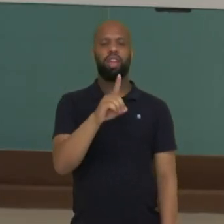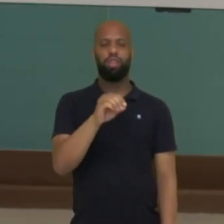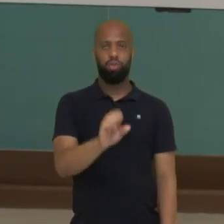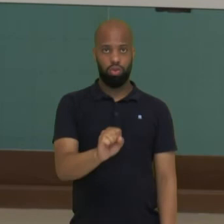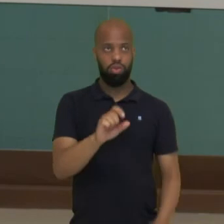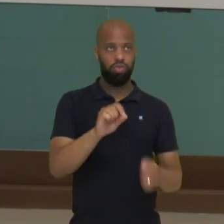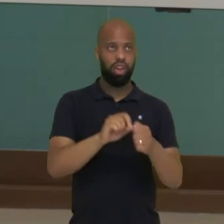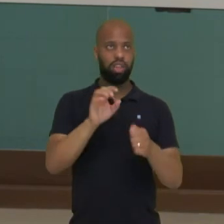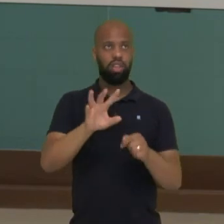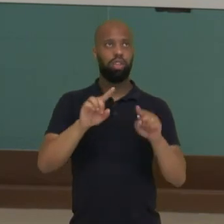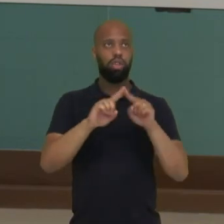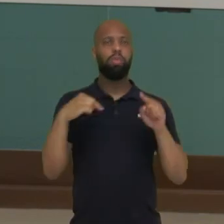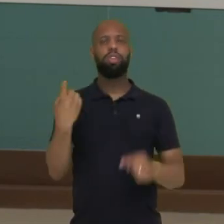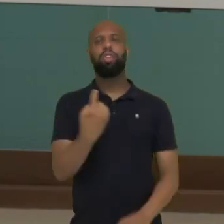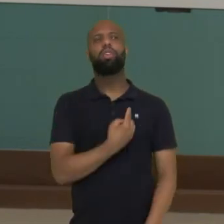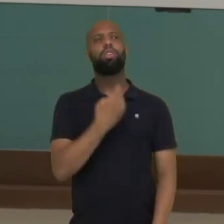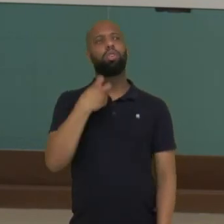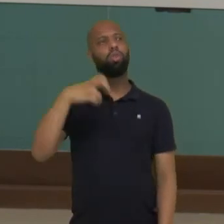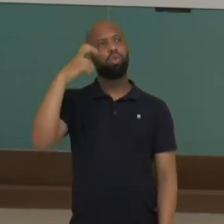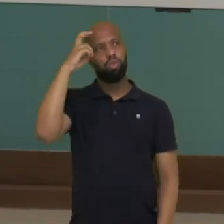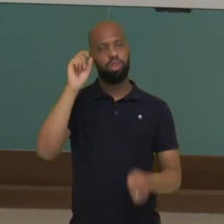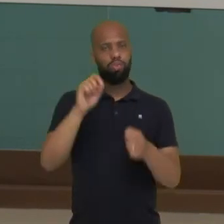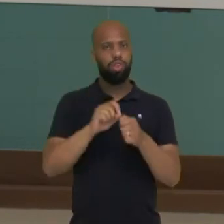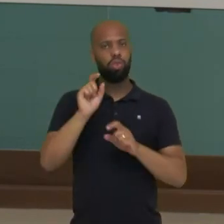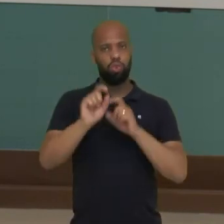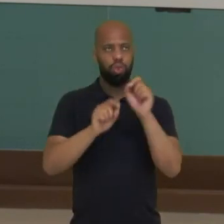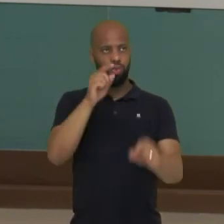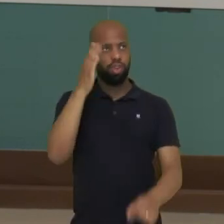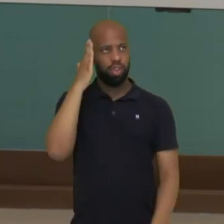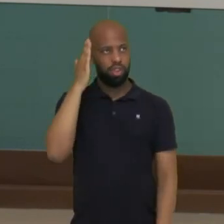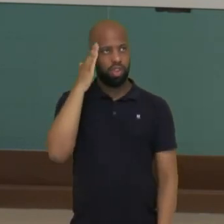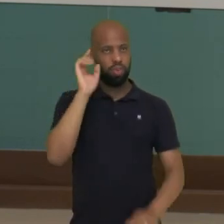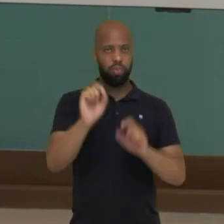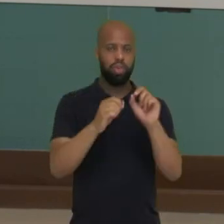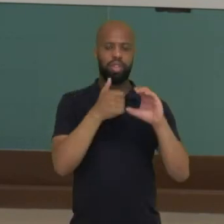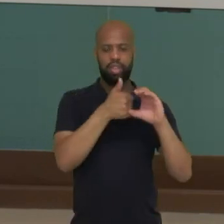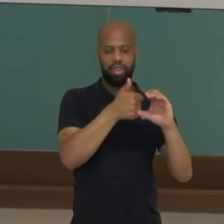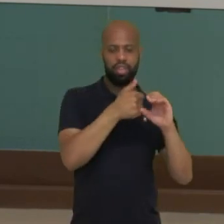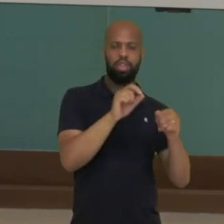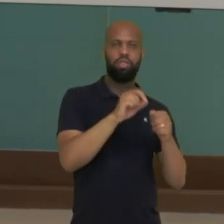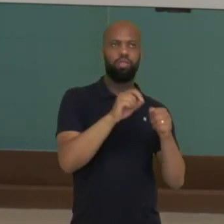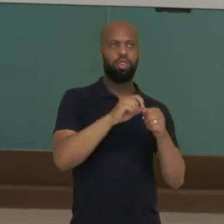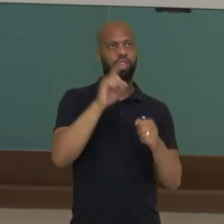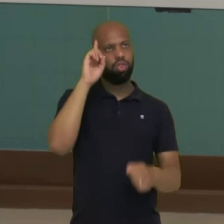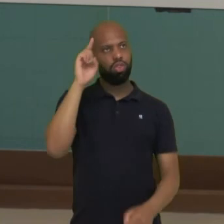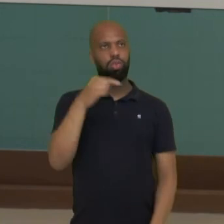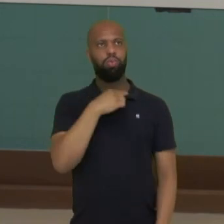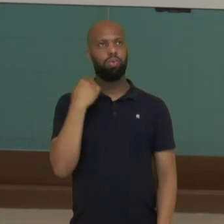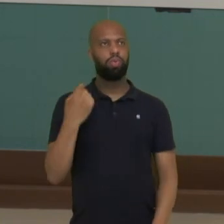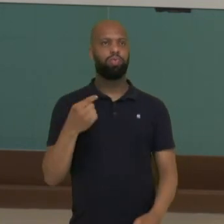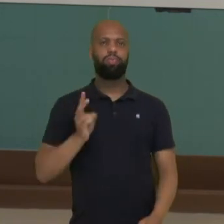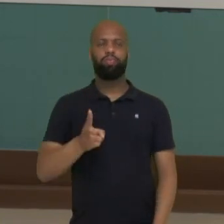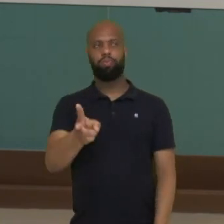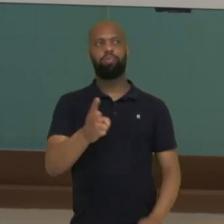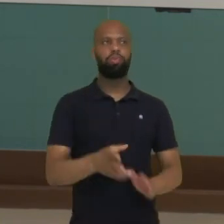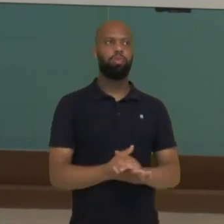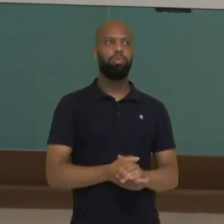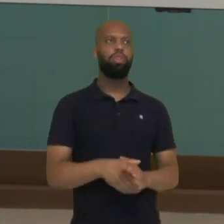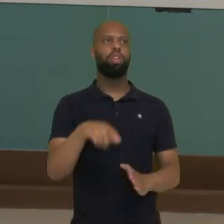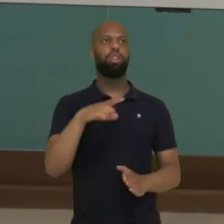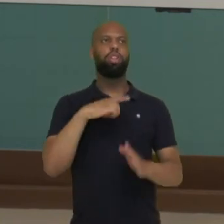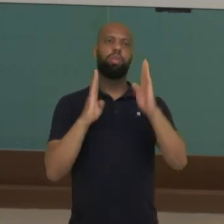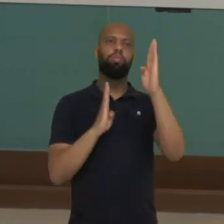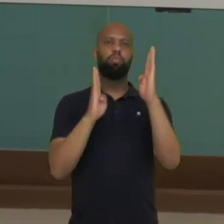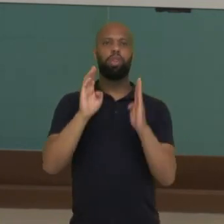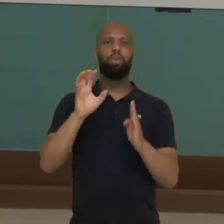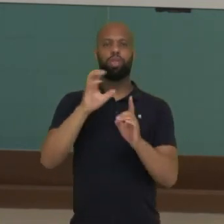indígenas. Na nossa cultura, o que a gente faz? Vocês sabem o que os cristãos fazem no dia de finados? Bom, vamos em frente. Durante o Quarupi,